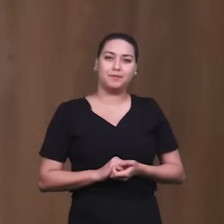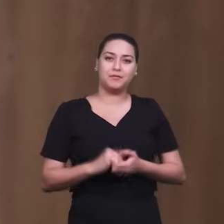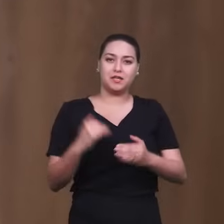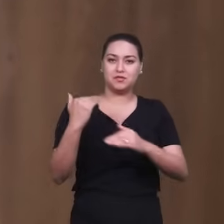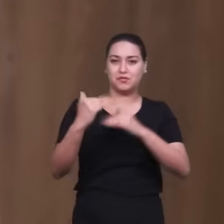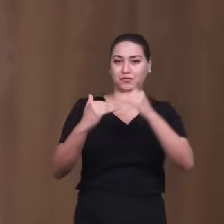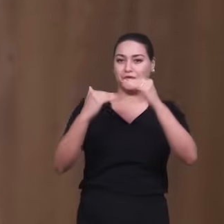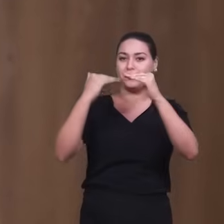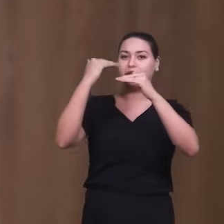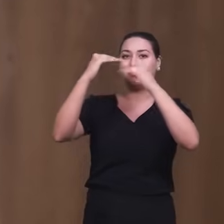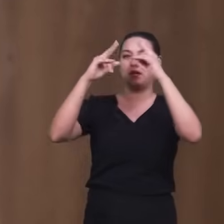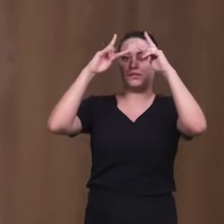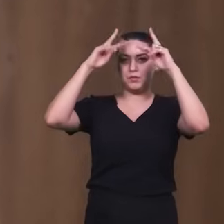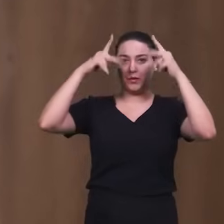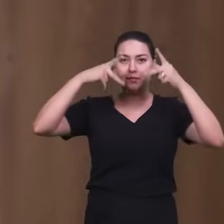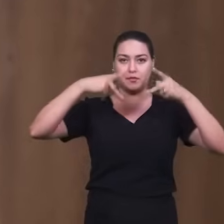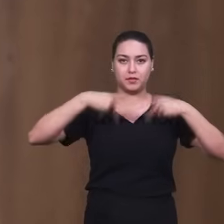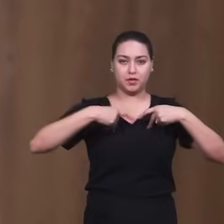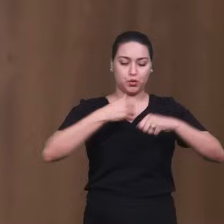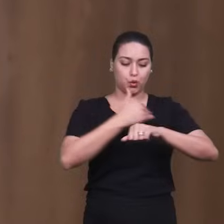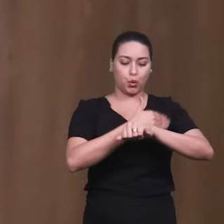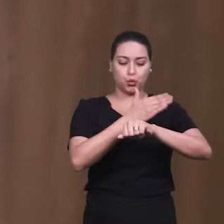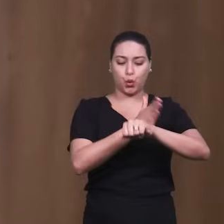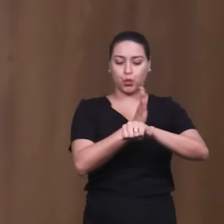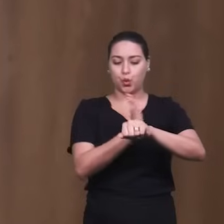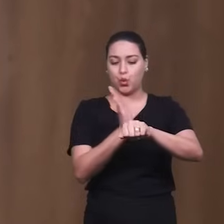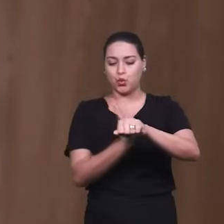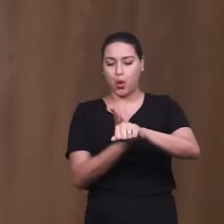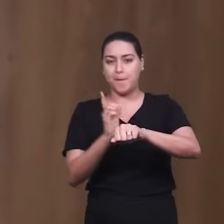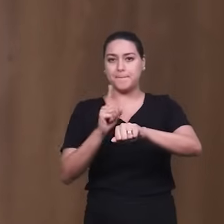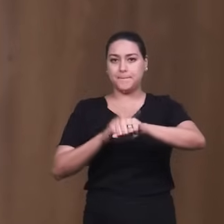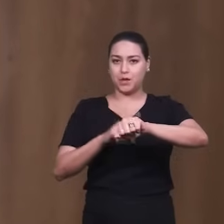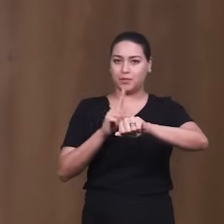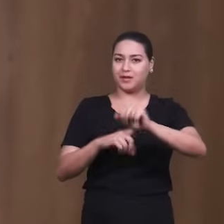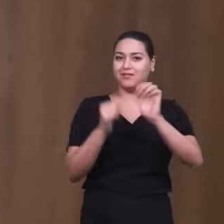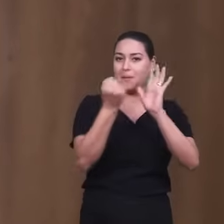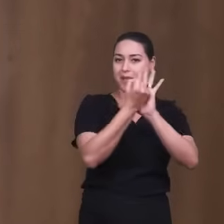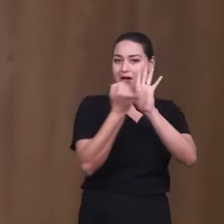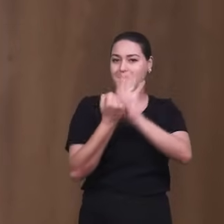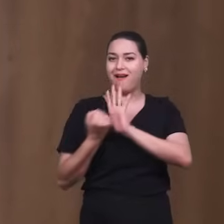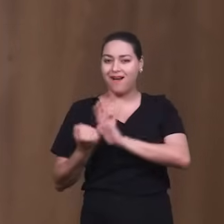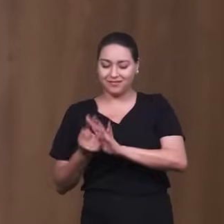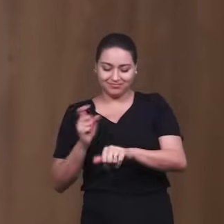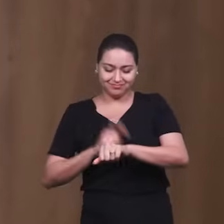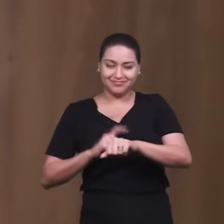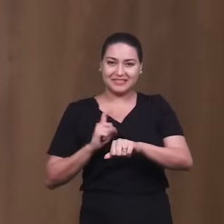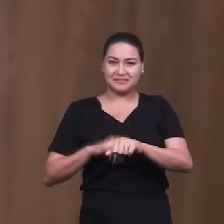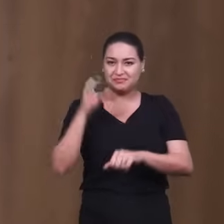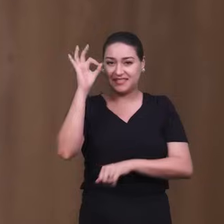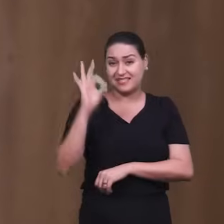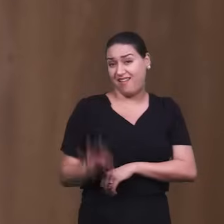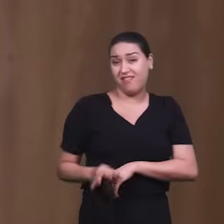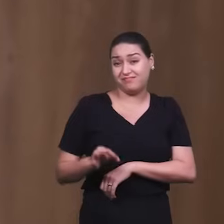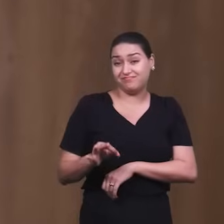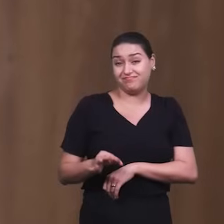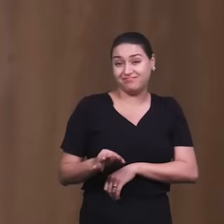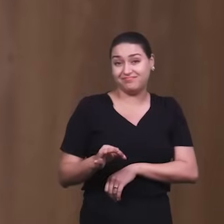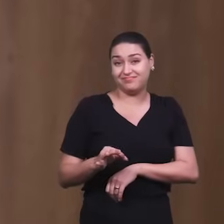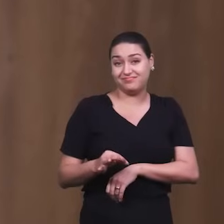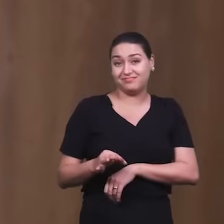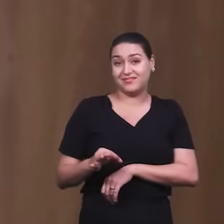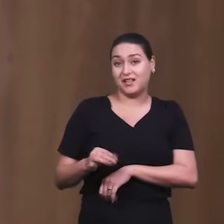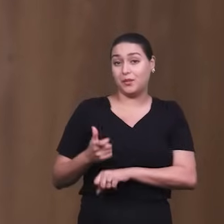vai marcando o nosso tempo. Então, existe um tempo determinado aqui na obra criadora para a